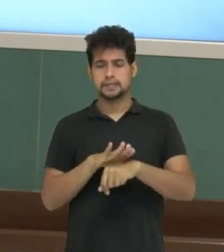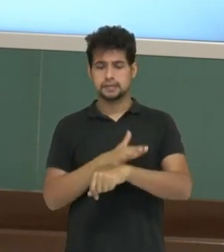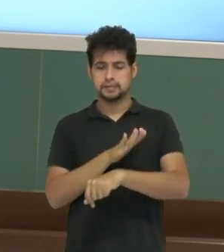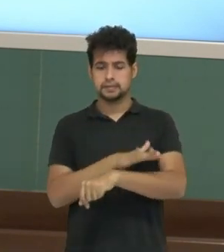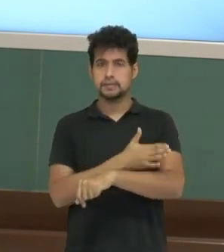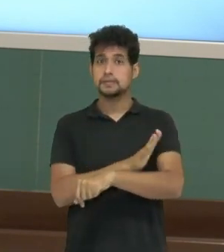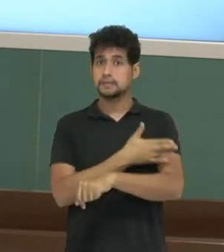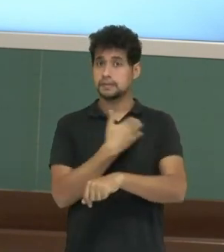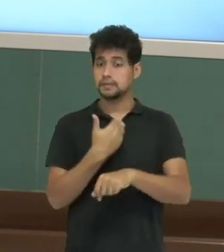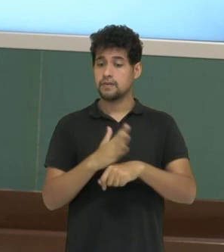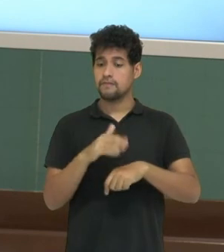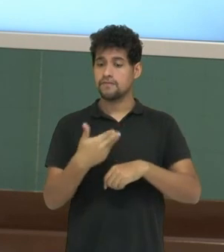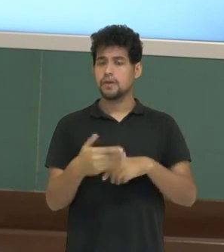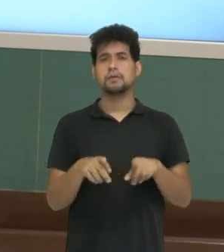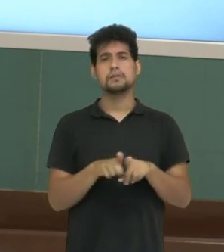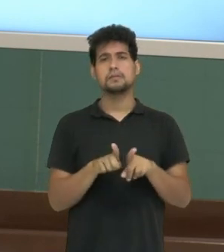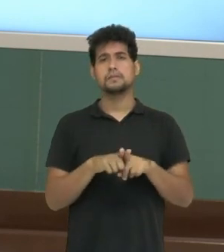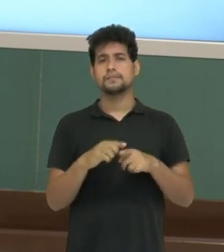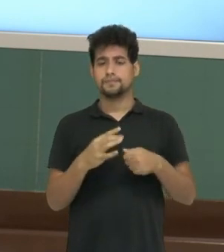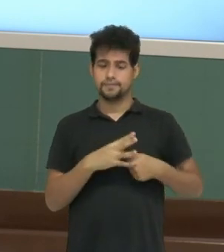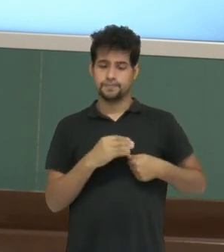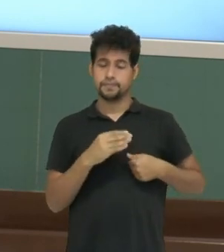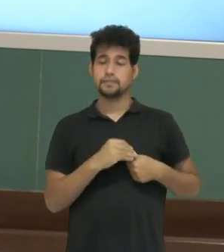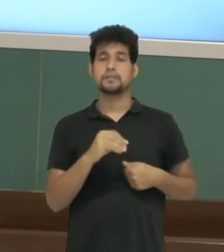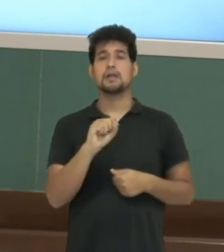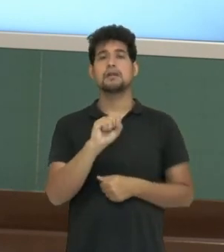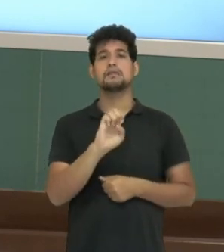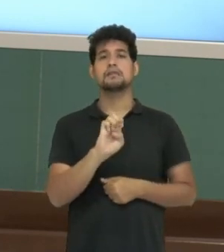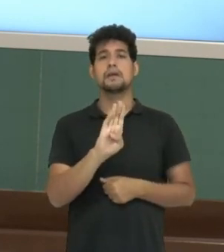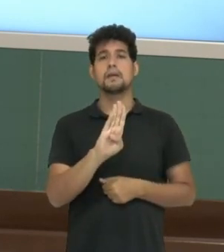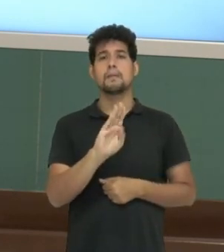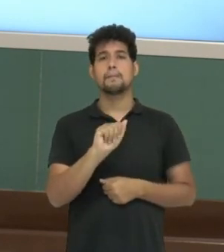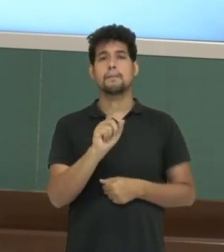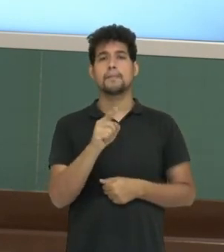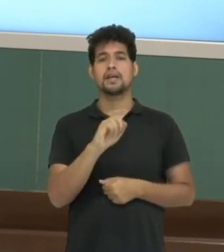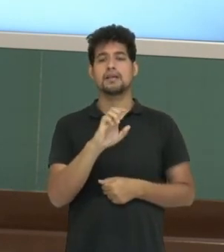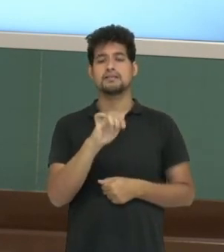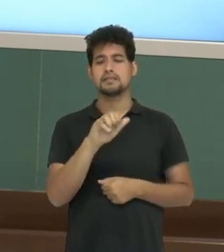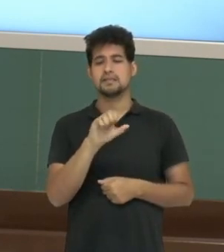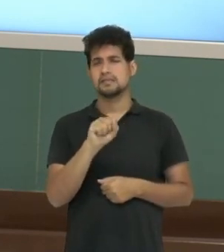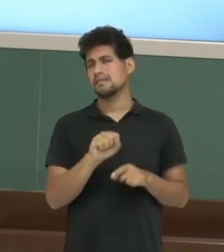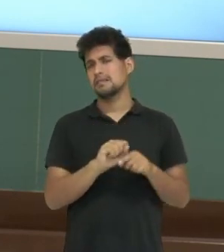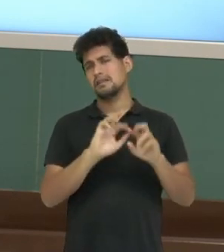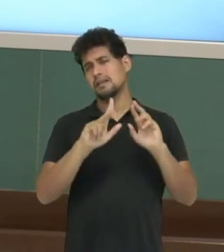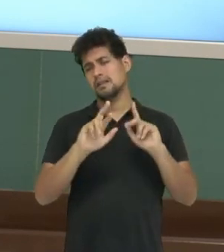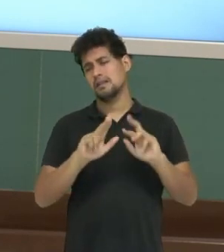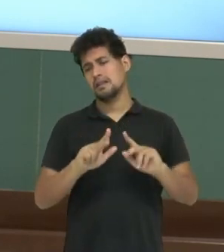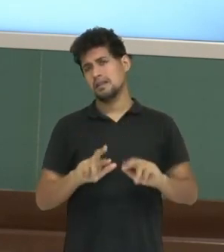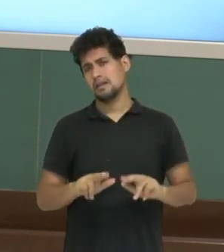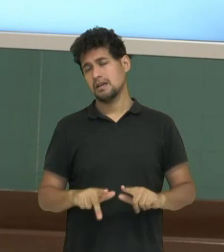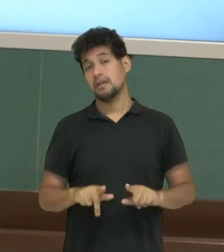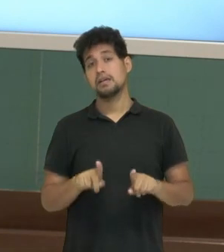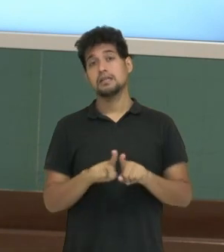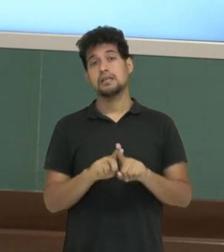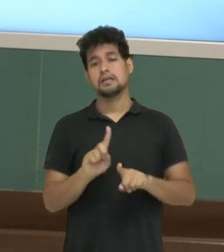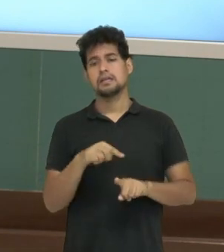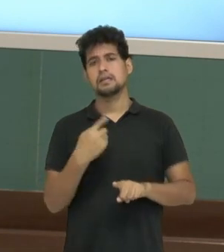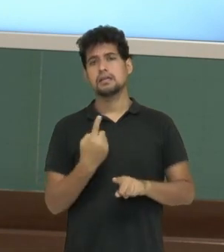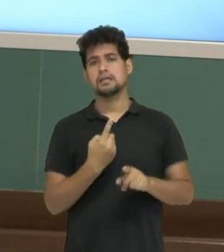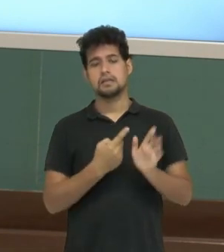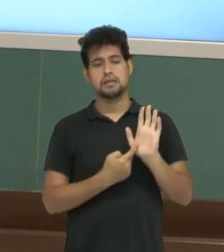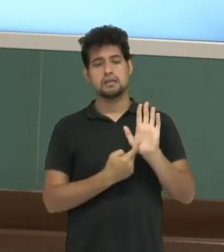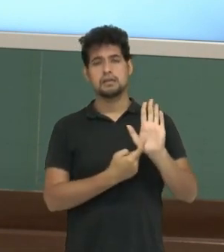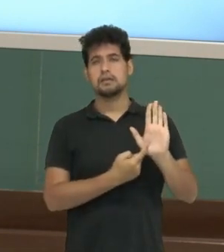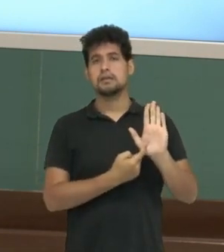para o meio externo. Falamos das glândulas sebáceas, das glândulas sudoríparas e nós destacamos também